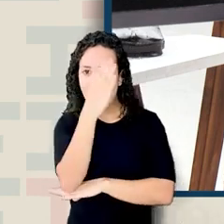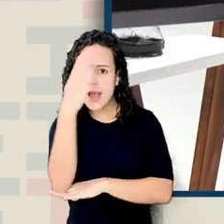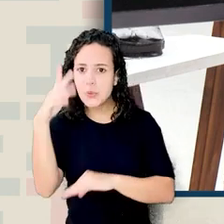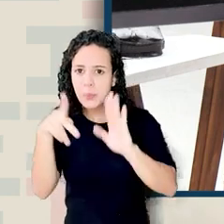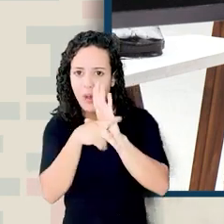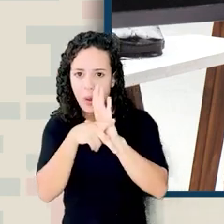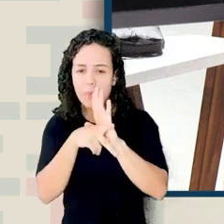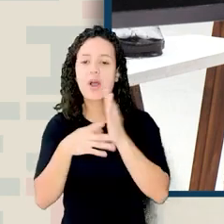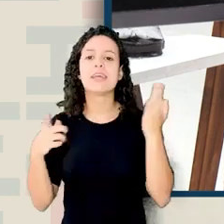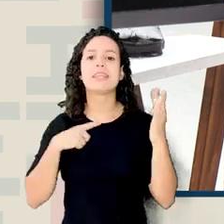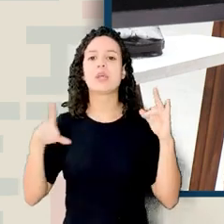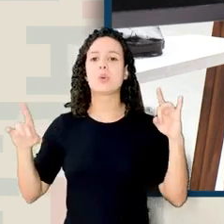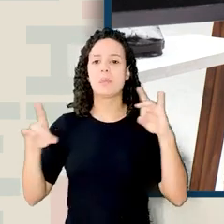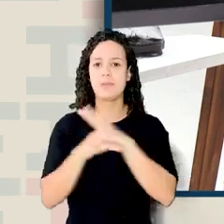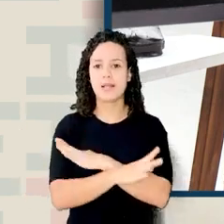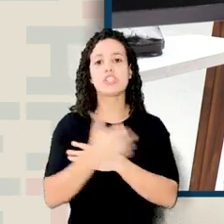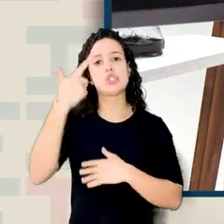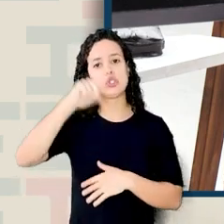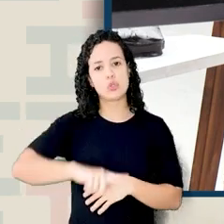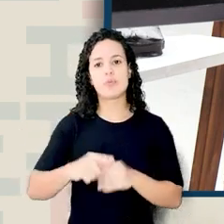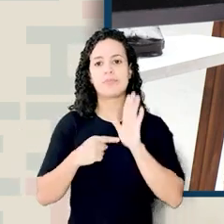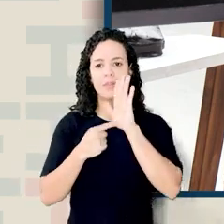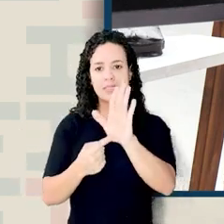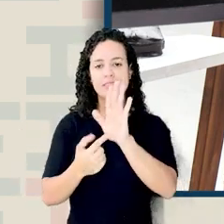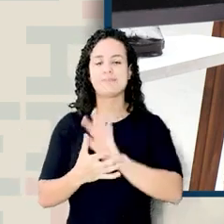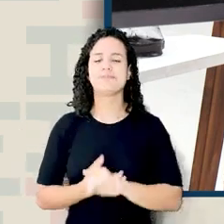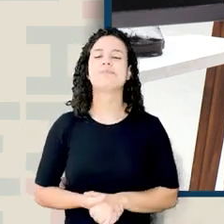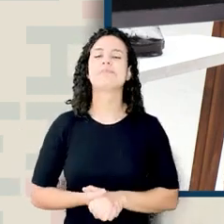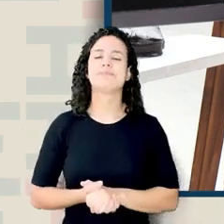essa rítmica completa que eu vou fazer mais uma vez.